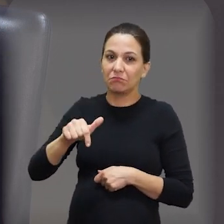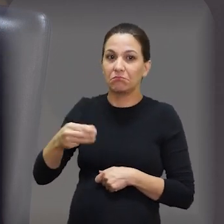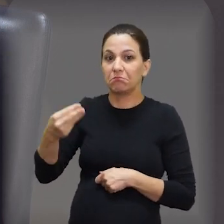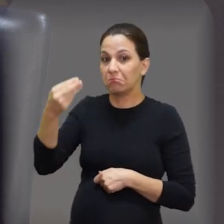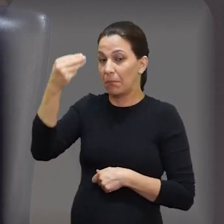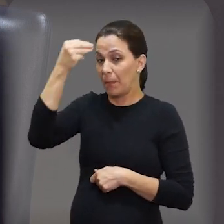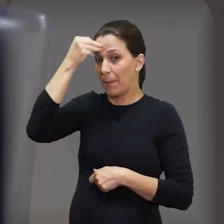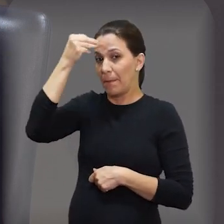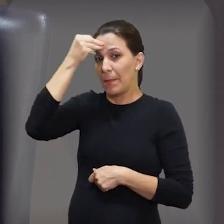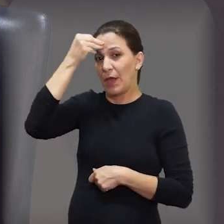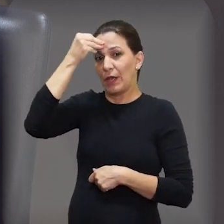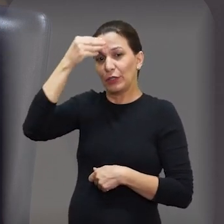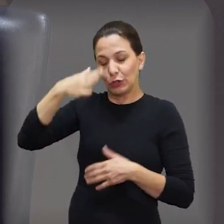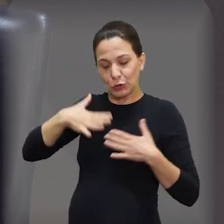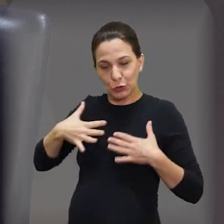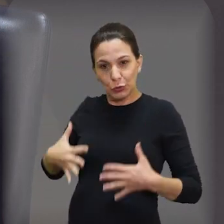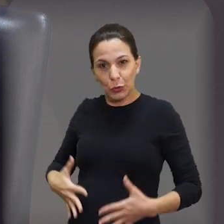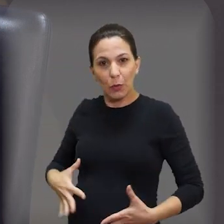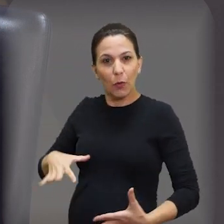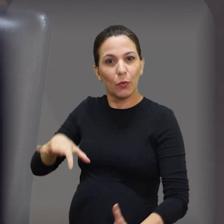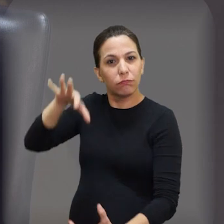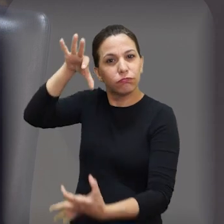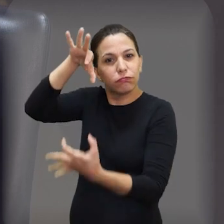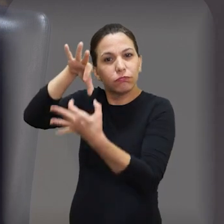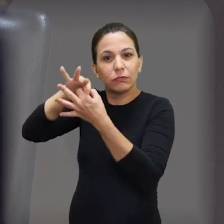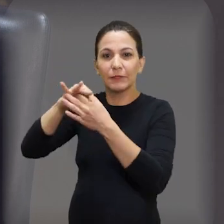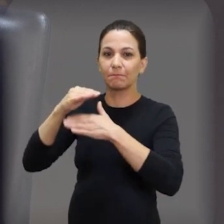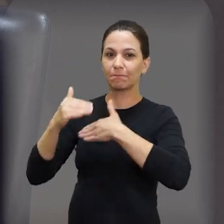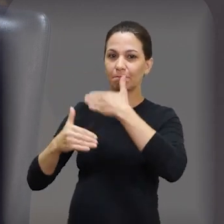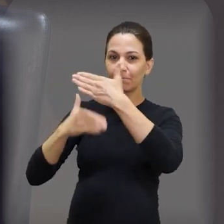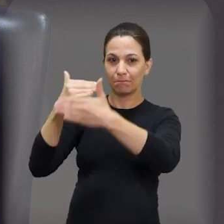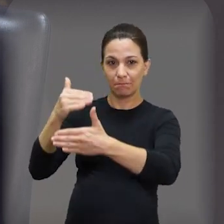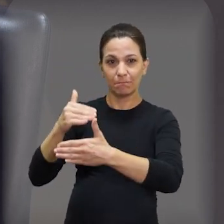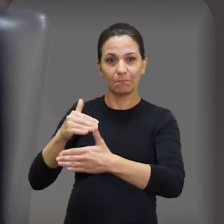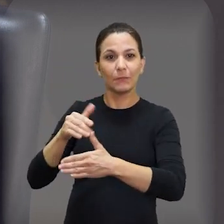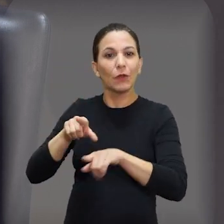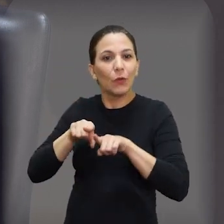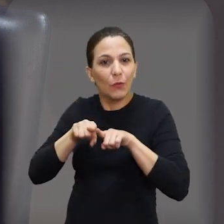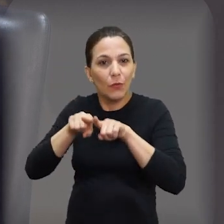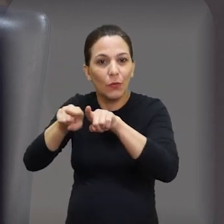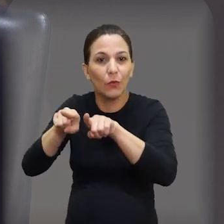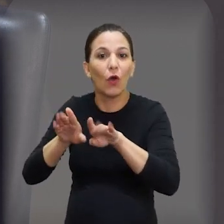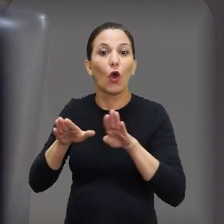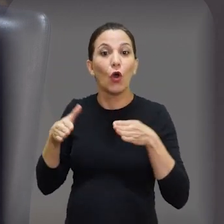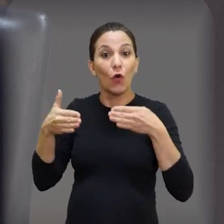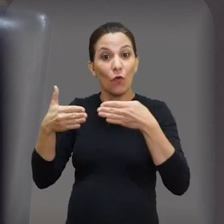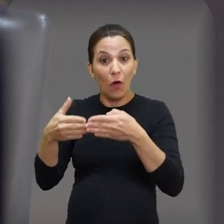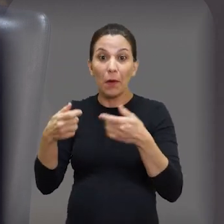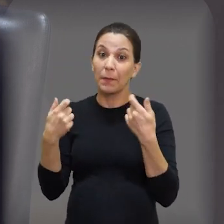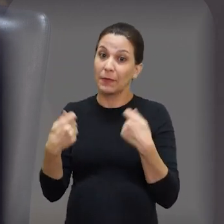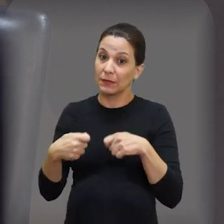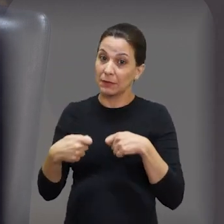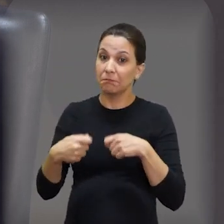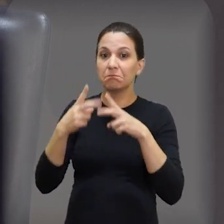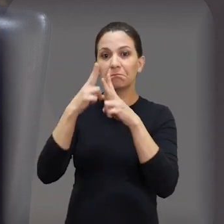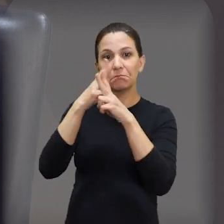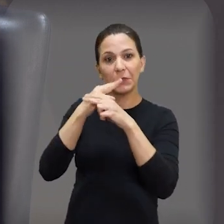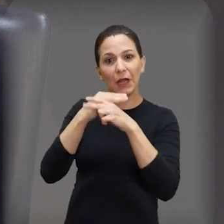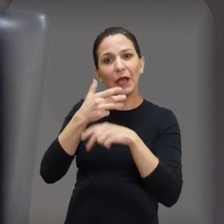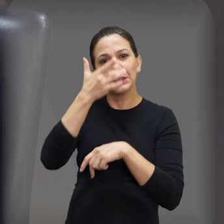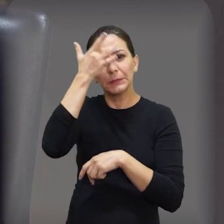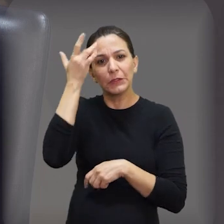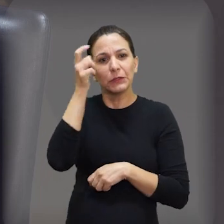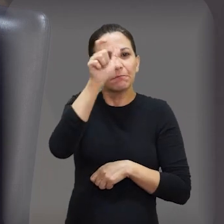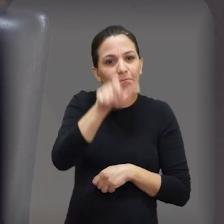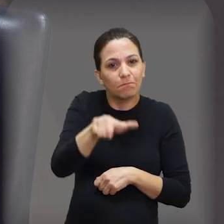exercícios trabalham muito mente e corpo concomitantemente, né? Trabalha bastante a concentração. E eles acabam sendo muito